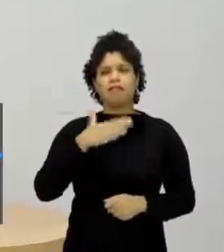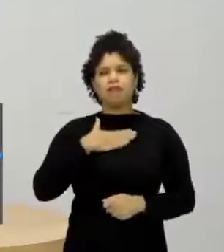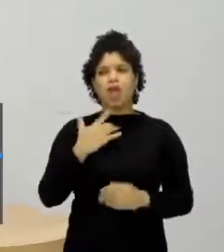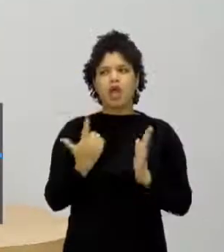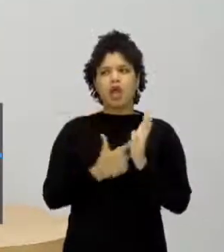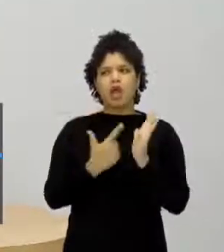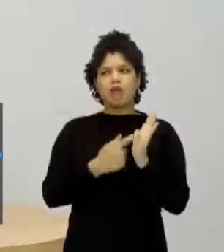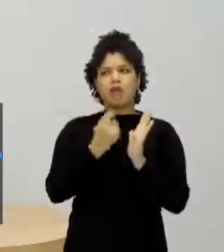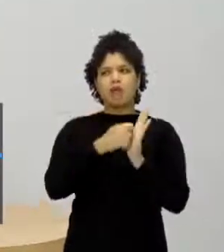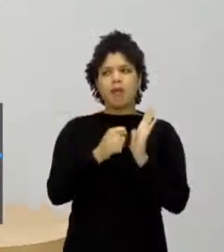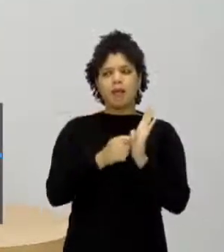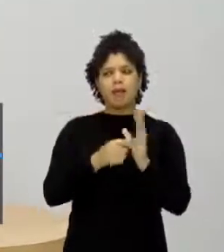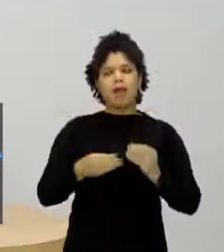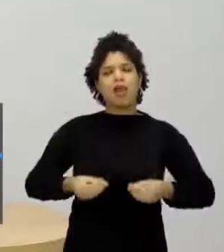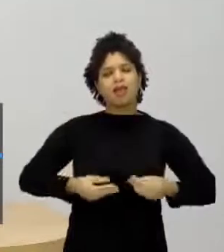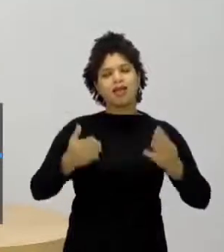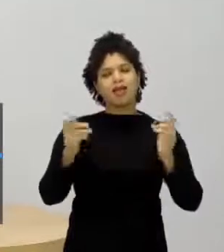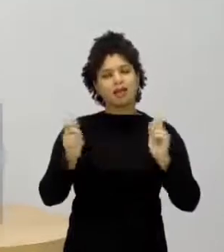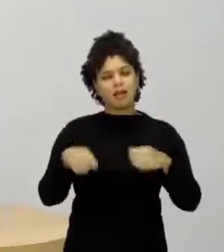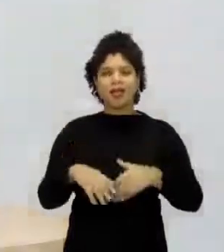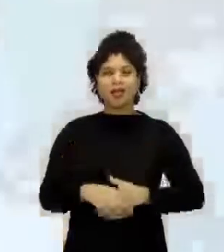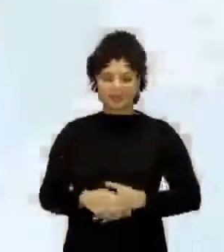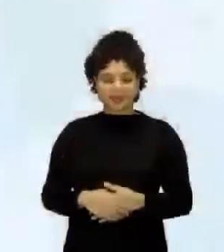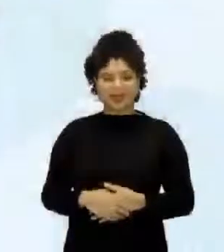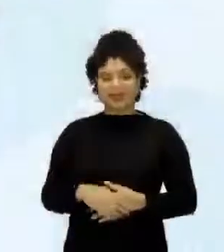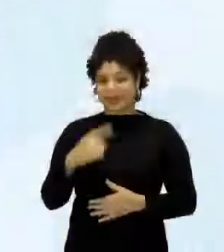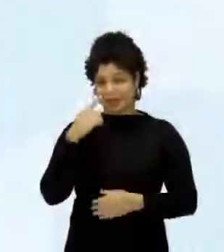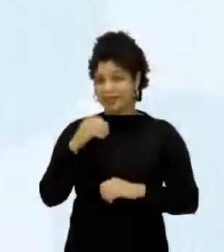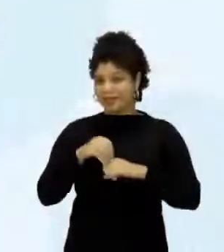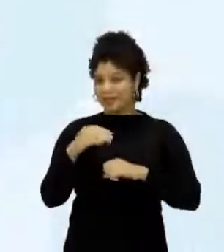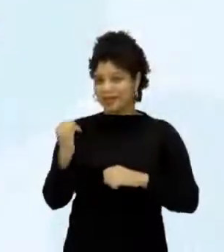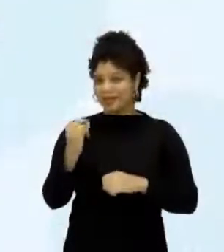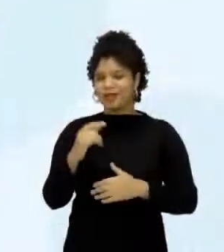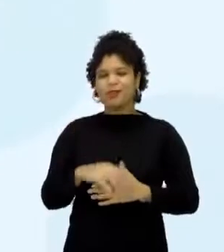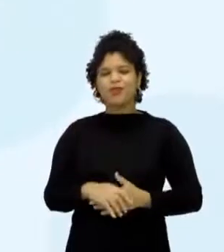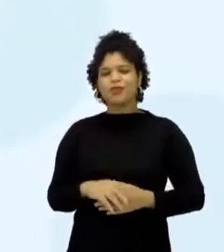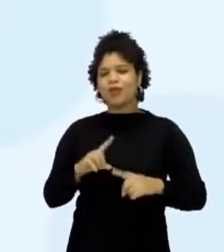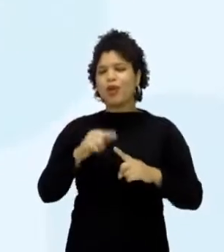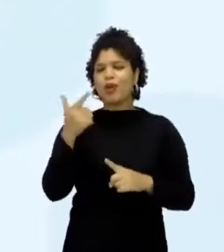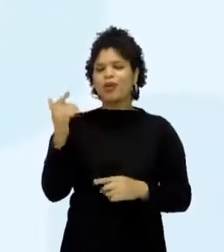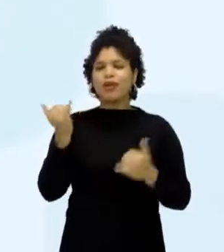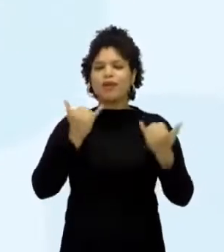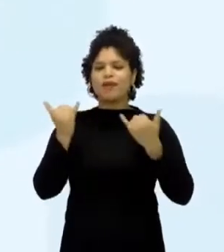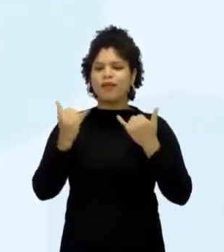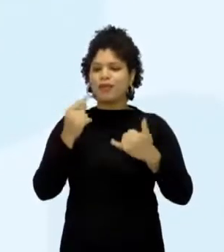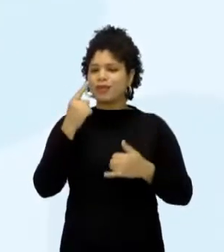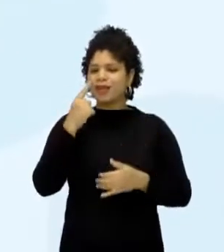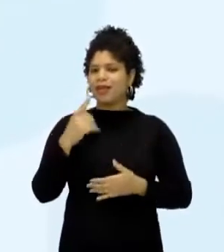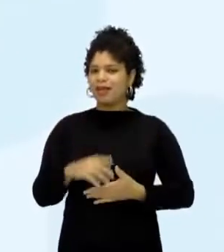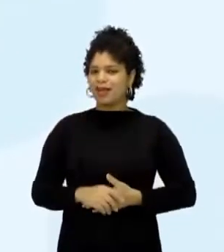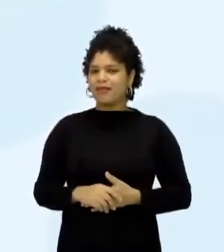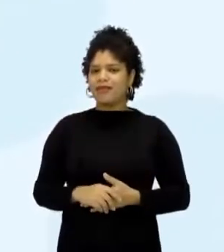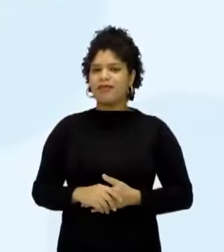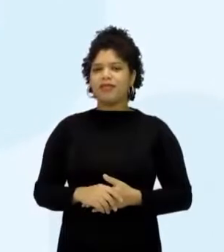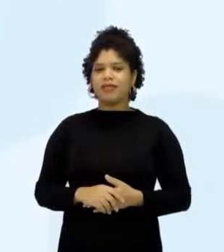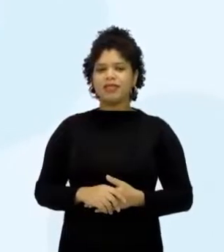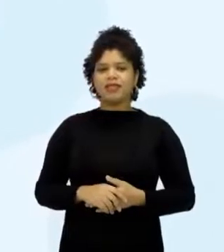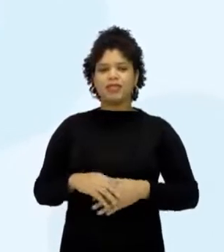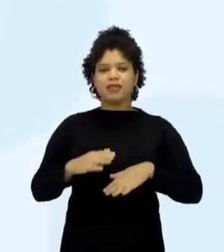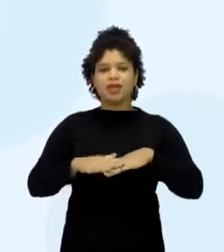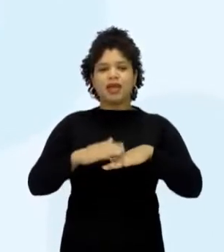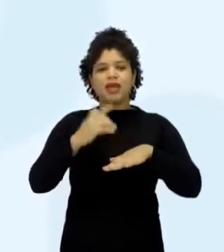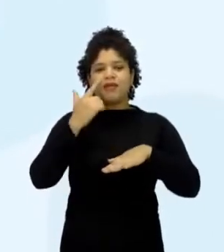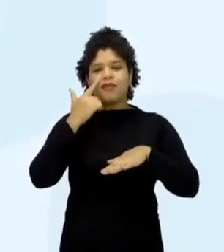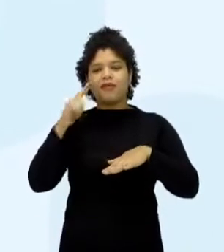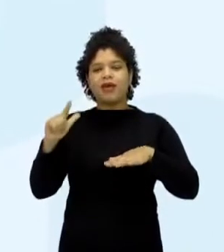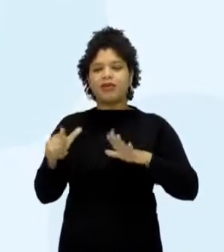dele posteriormente, né? Mas continuando aí a respeito do Darwin, ele também viu, né, evidências a favor da sua